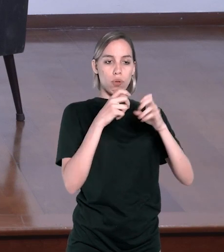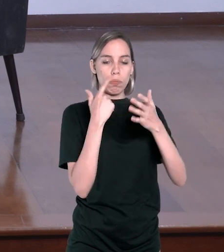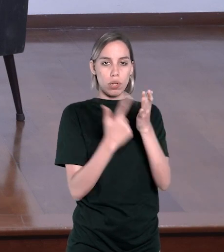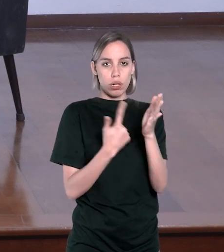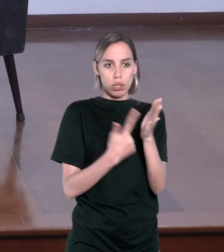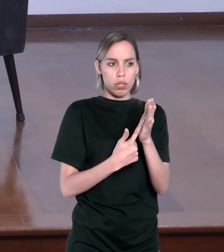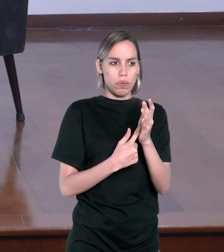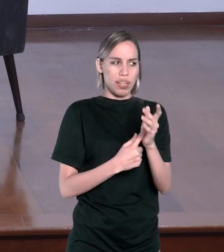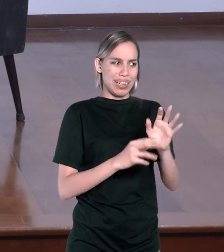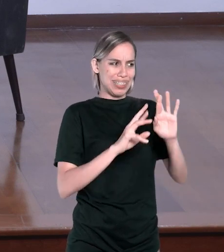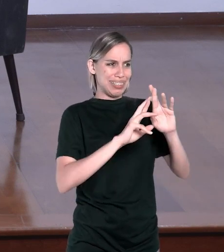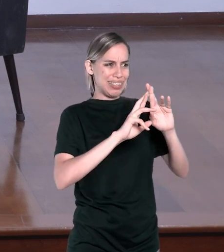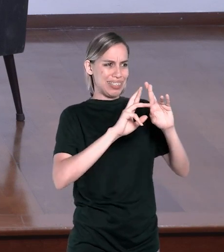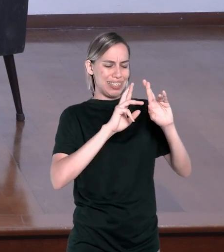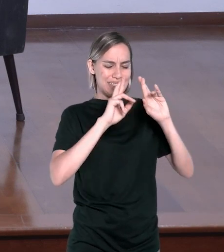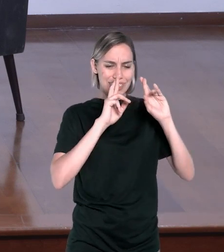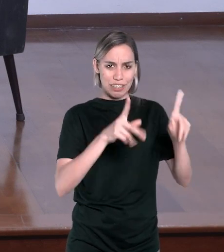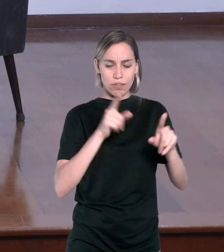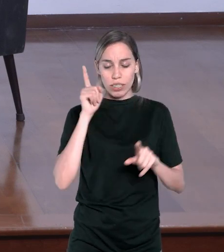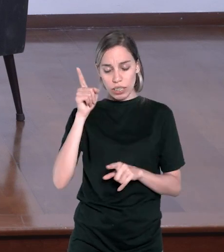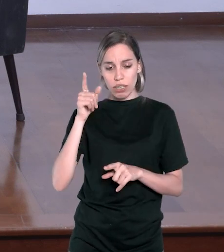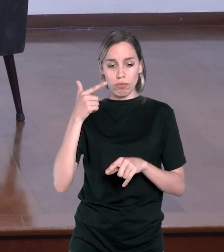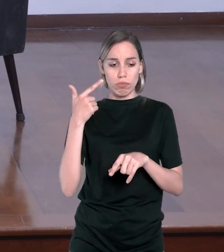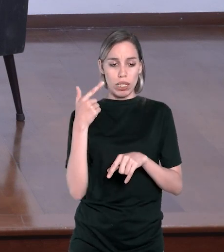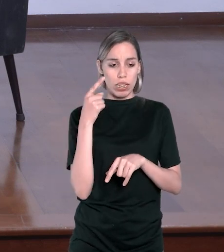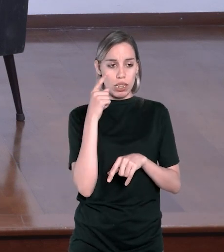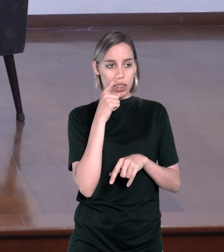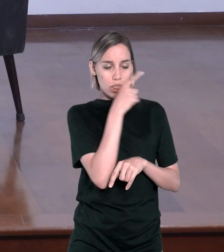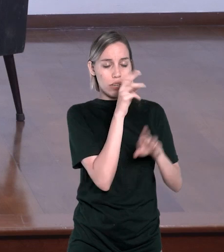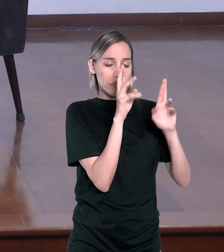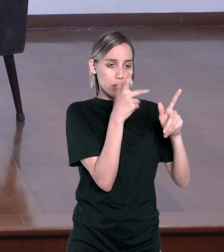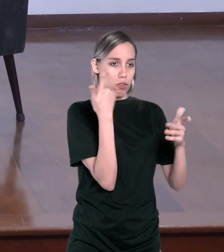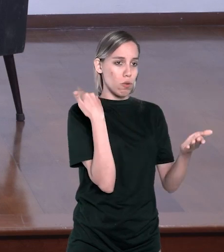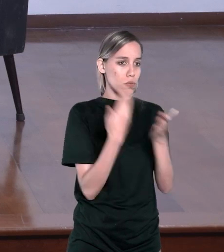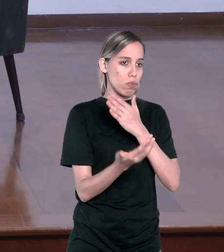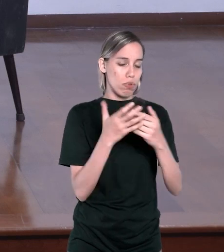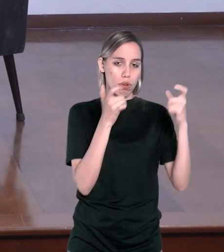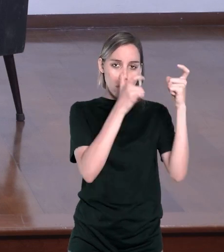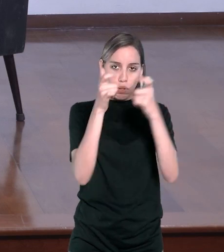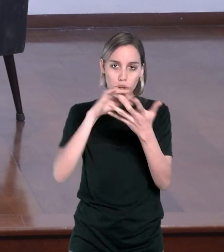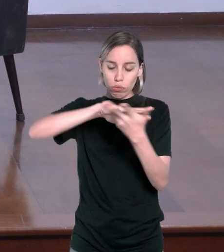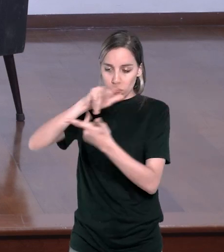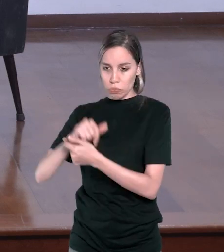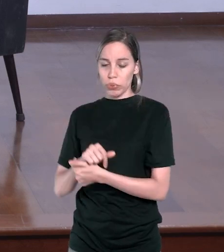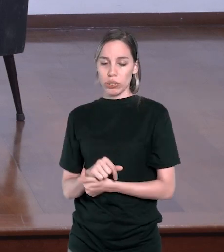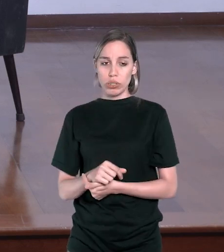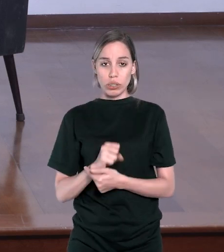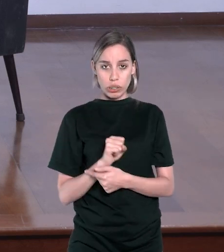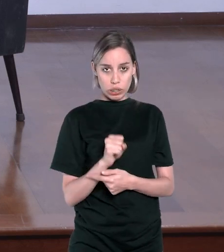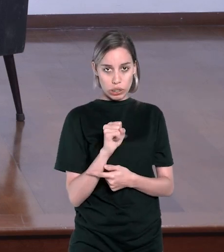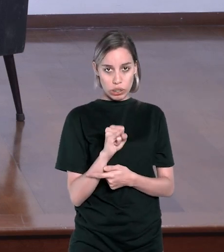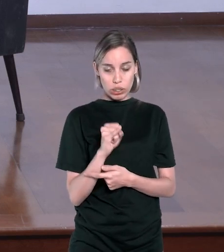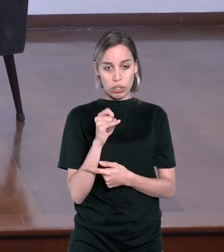não tem igual em nenhuma outra parte do mundo. Se você for para qualquer livraria do mundo, ou qualquer país